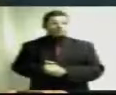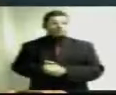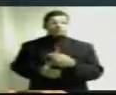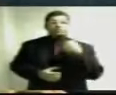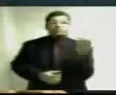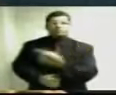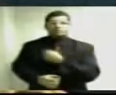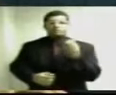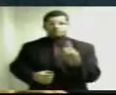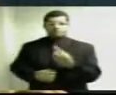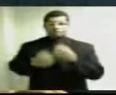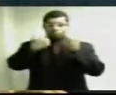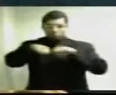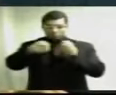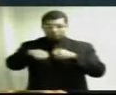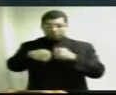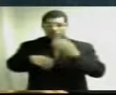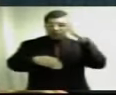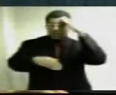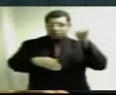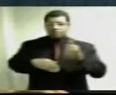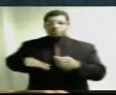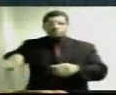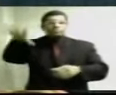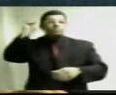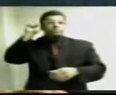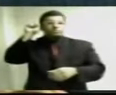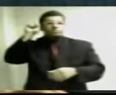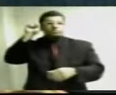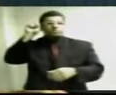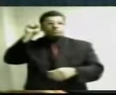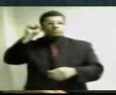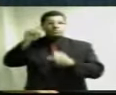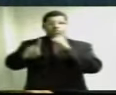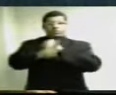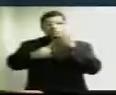E nós precisamos saber ouvir,